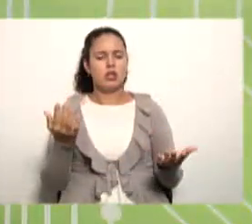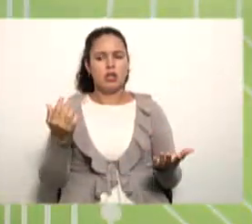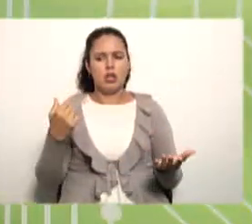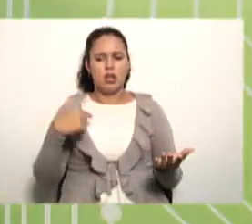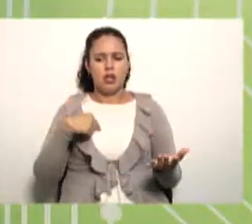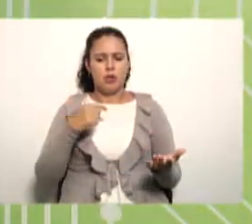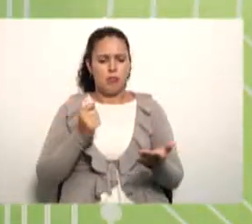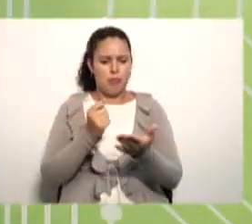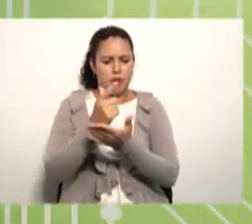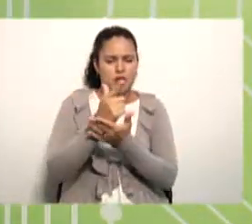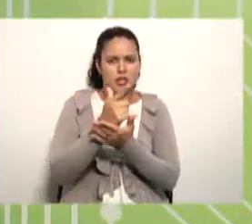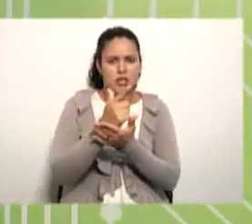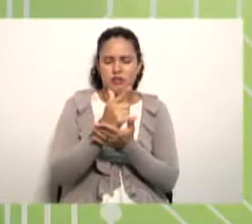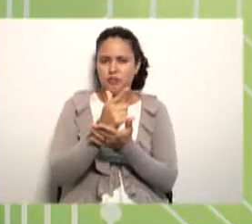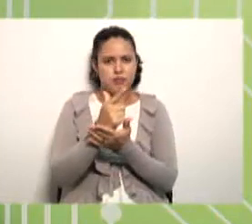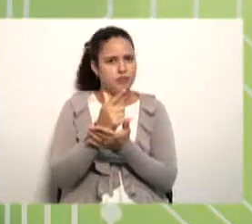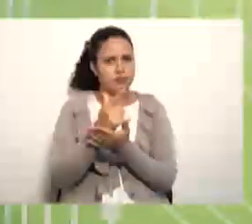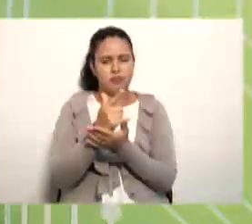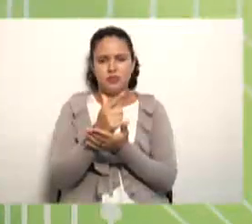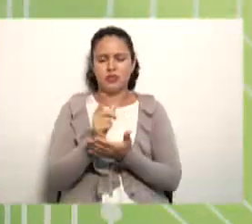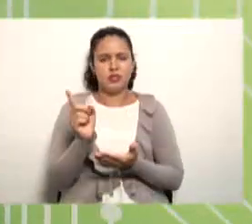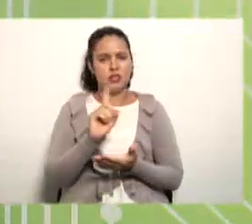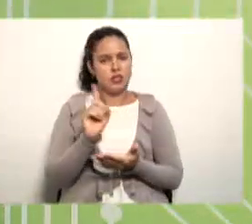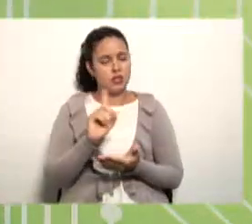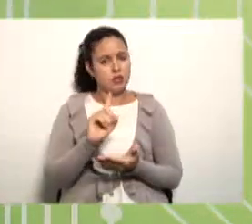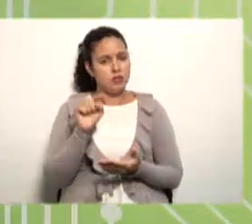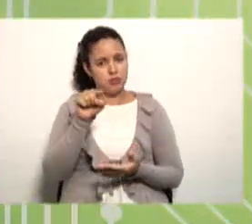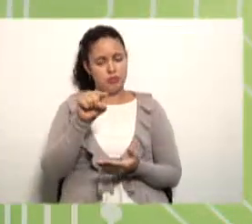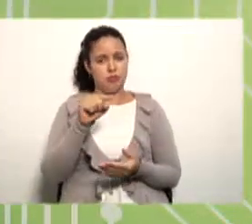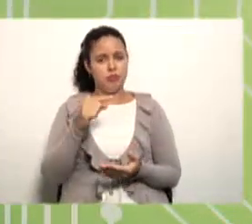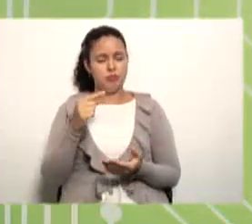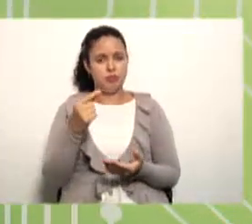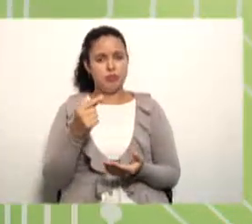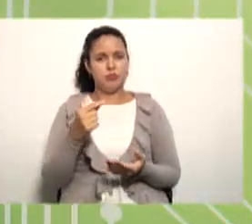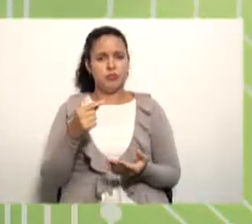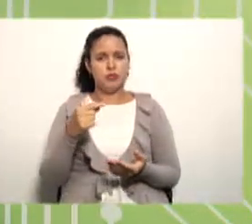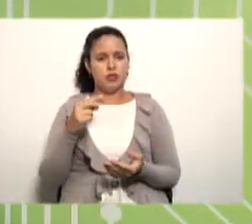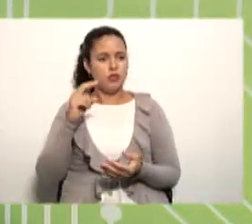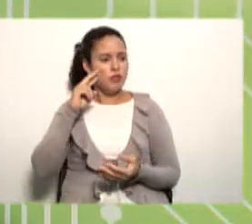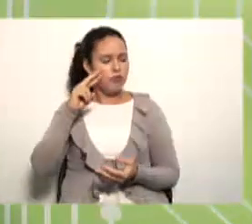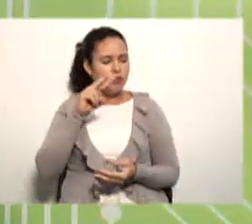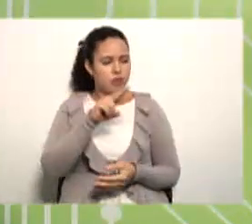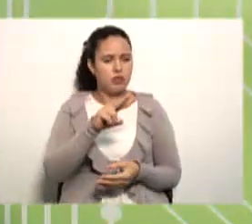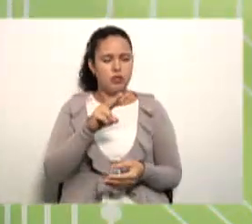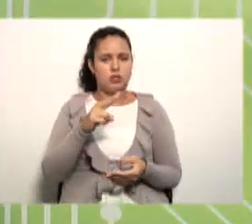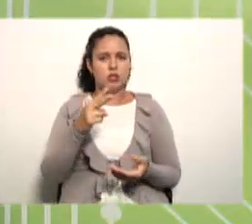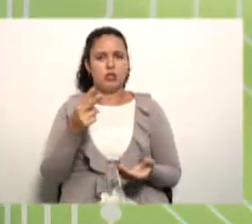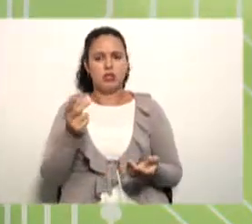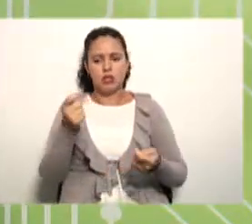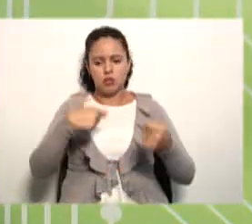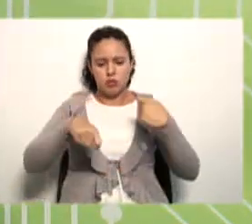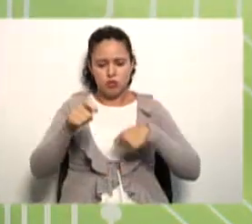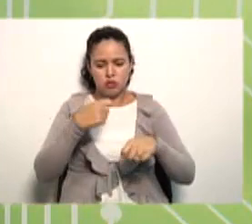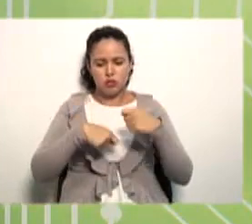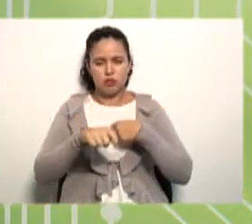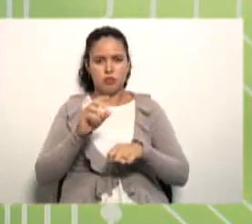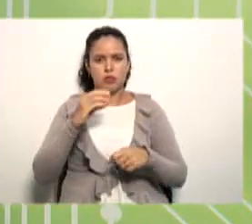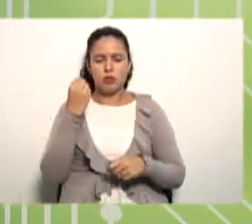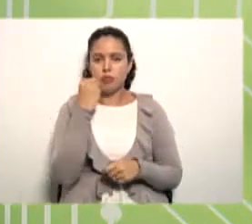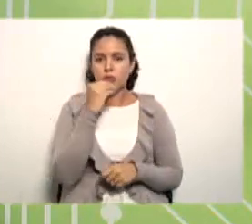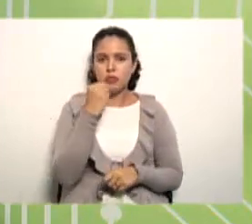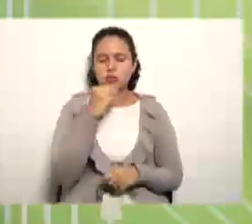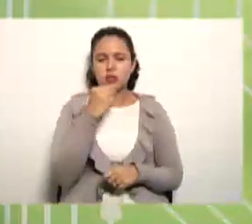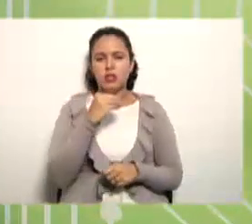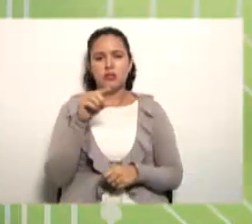verdade. Se você olhar pela ótica do custo de oportunidade, todo minuto da vida que você está dedicando a este curso é um minuto que você, por